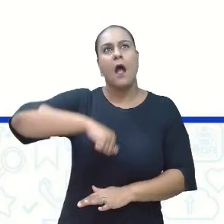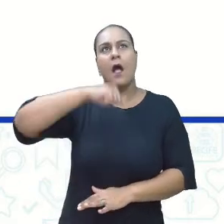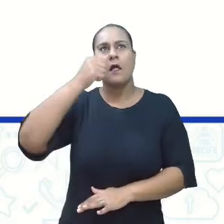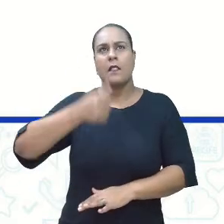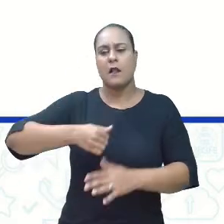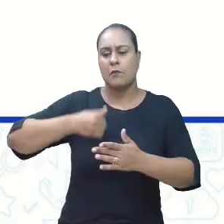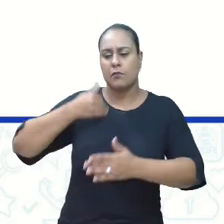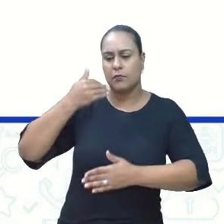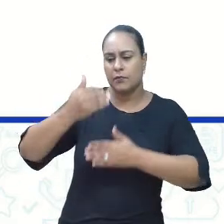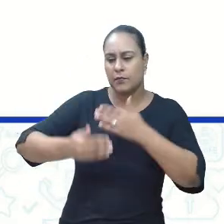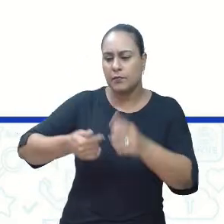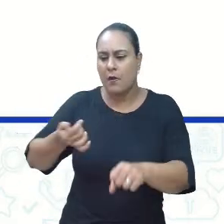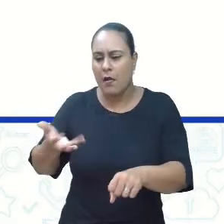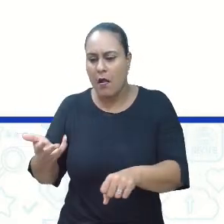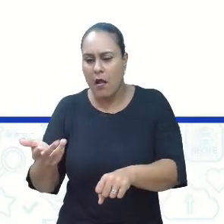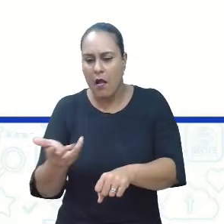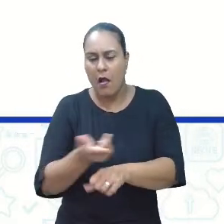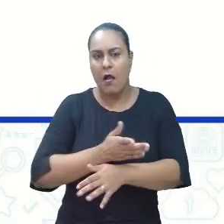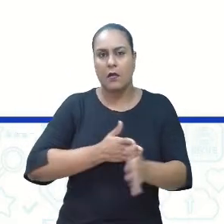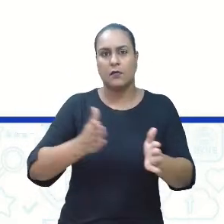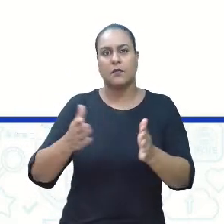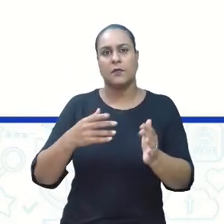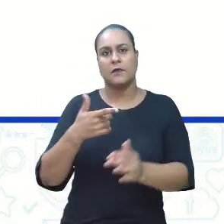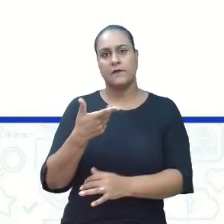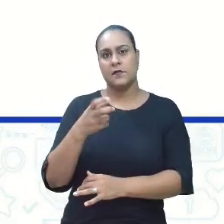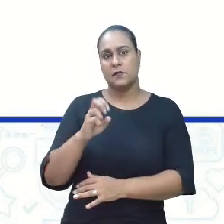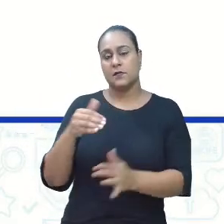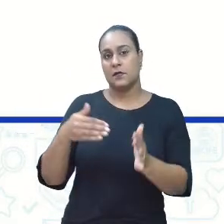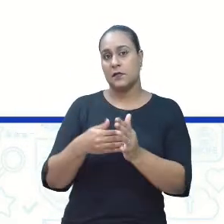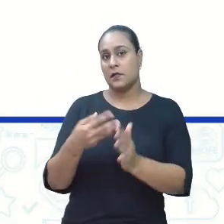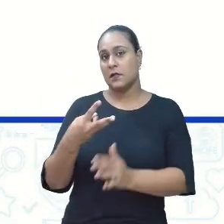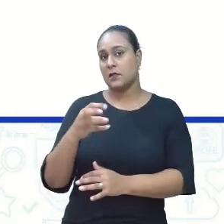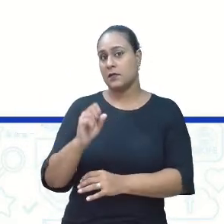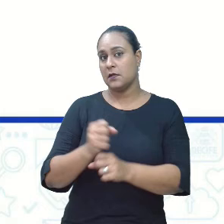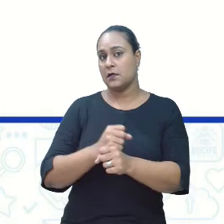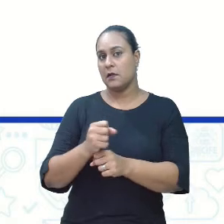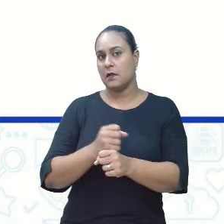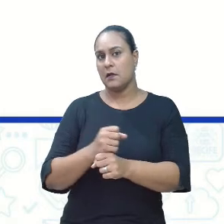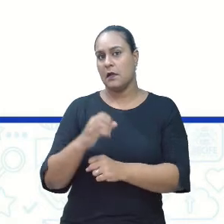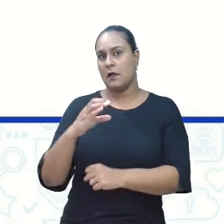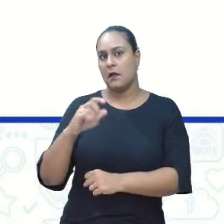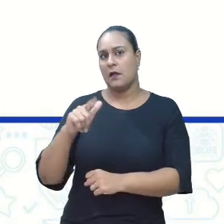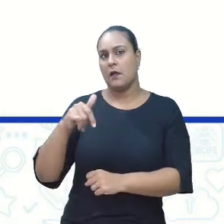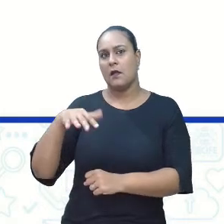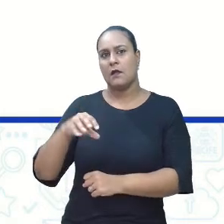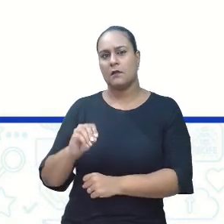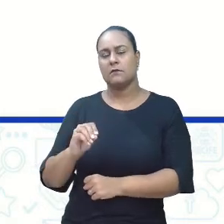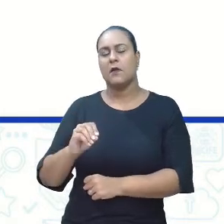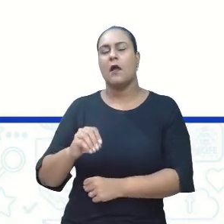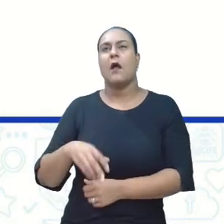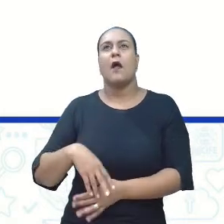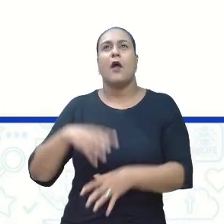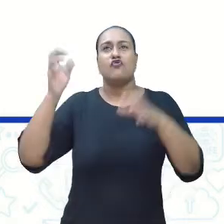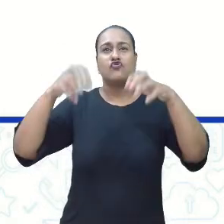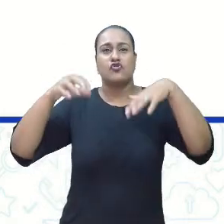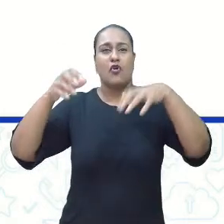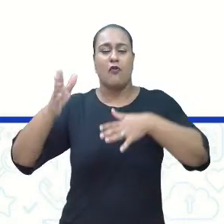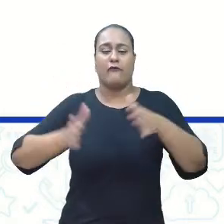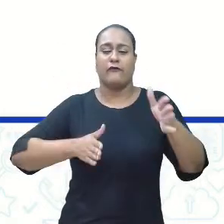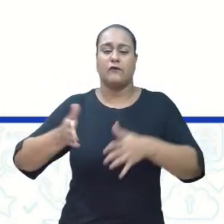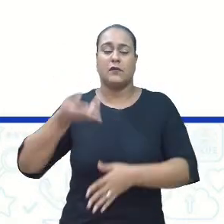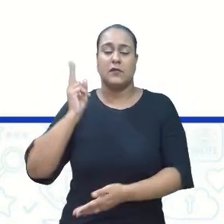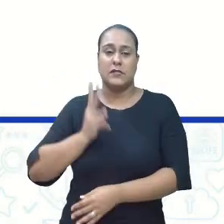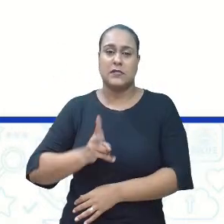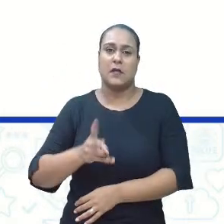dados estatísticos de 25 a 30 anos, clima. Chove sempre nesta época do ano,